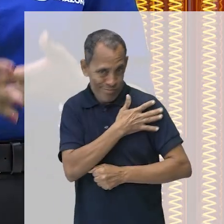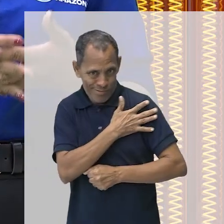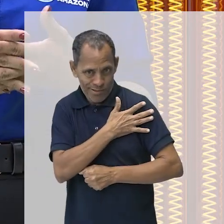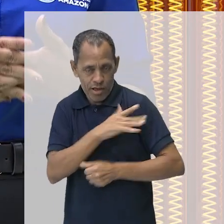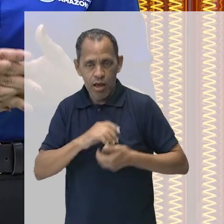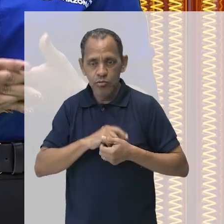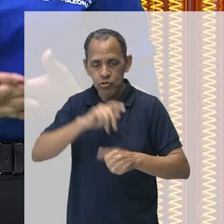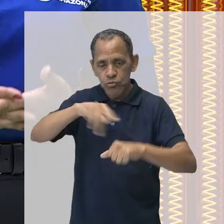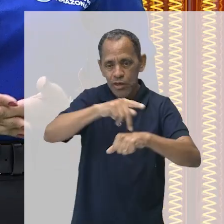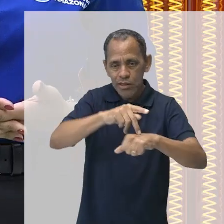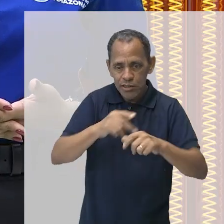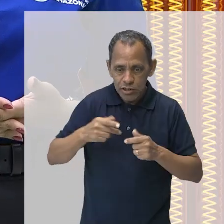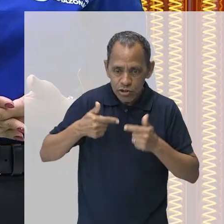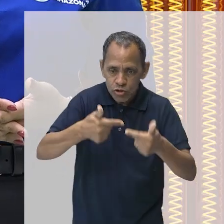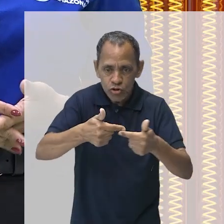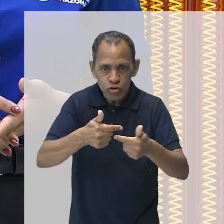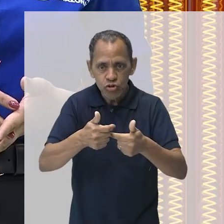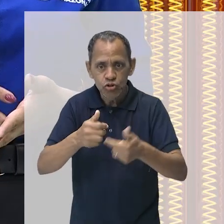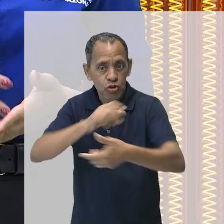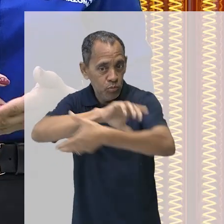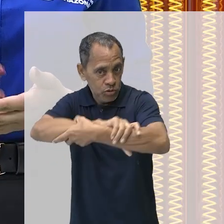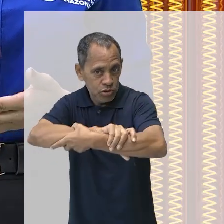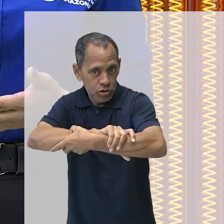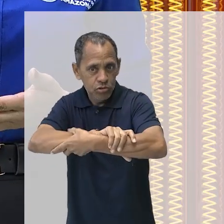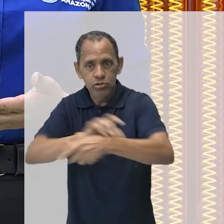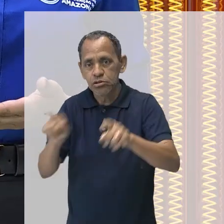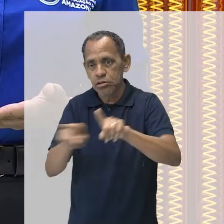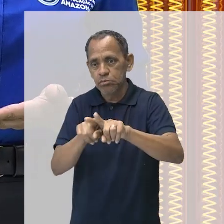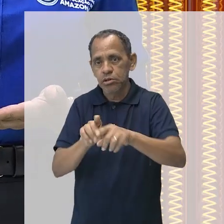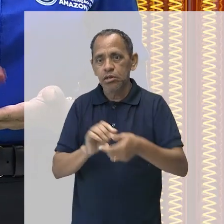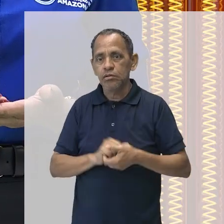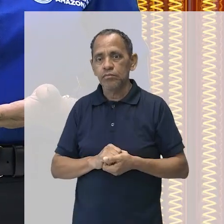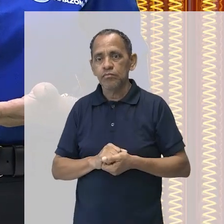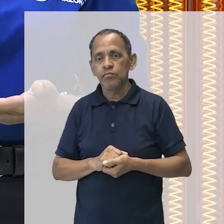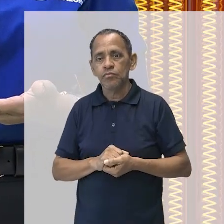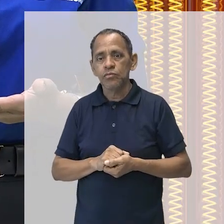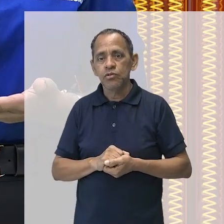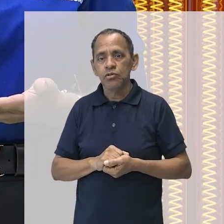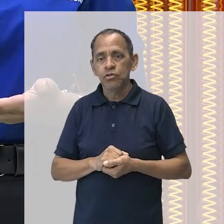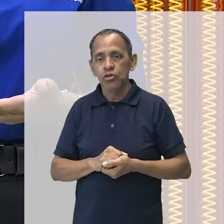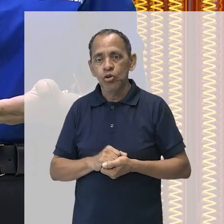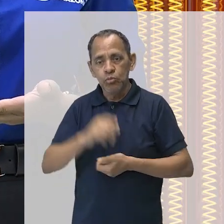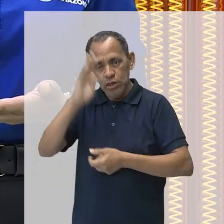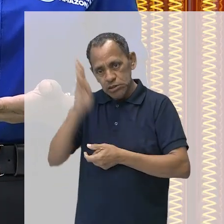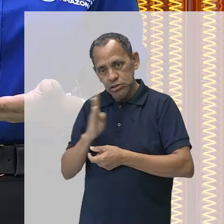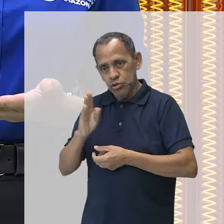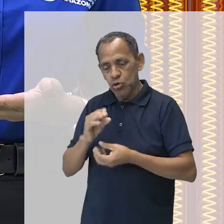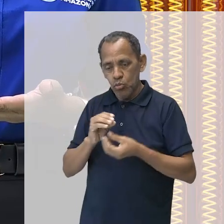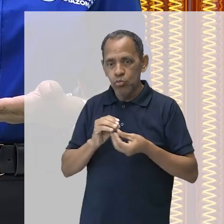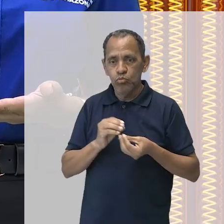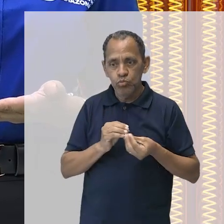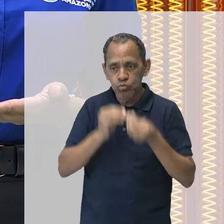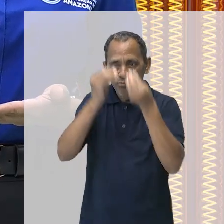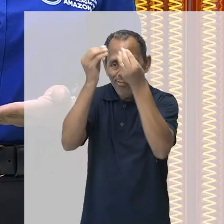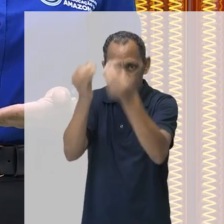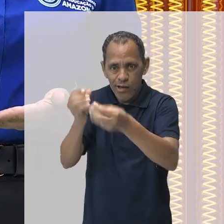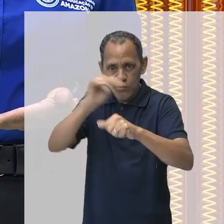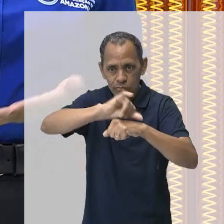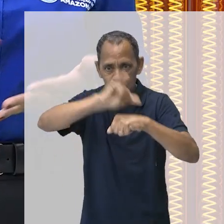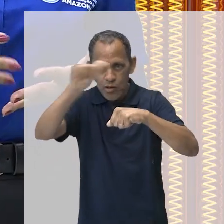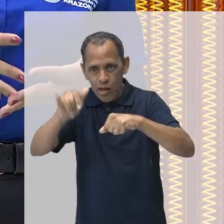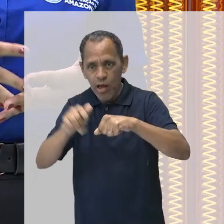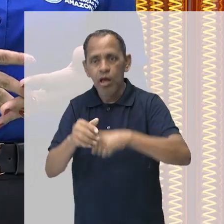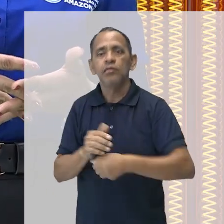guerra. Então, houve também a questão de sermos, né, exportadores privilegiados com armamento e